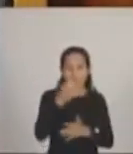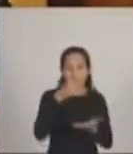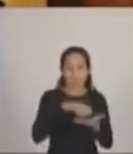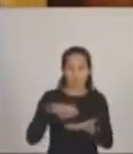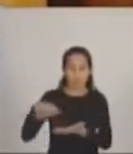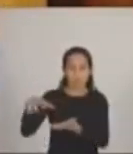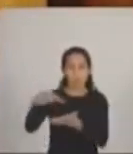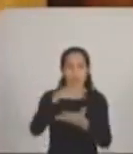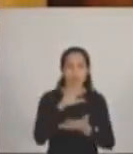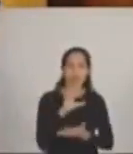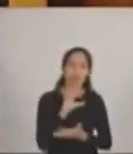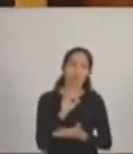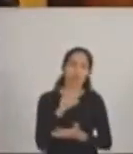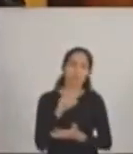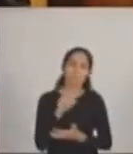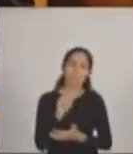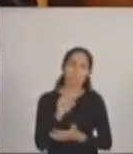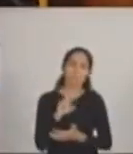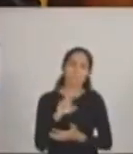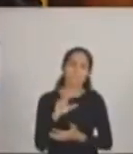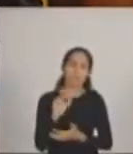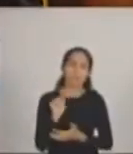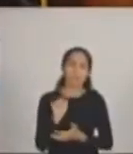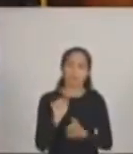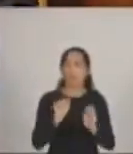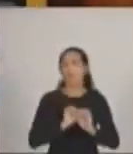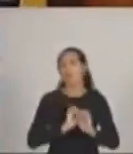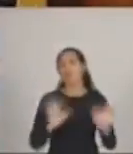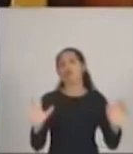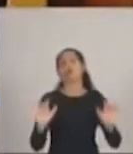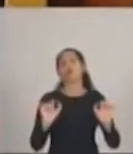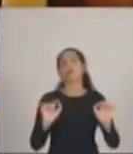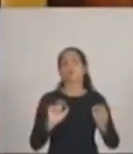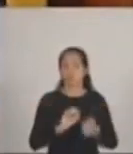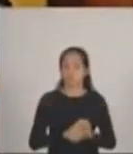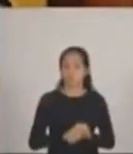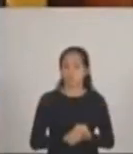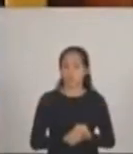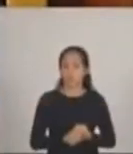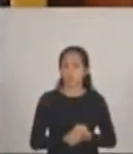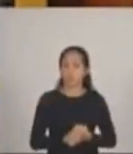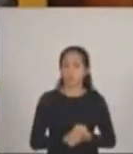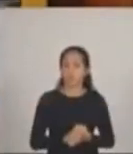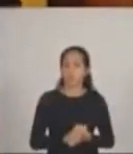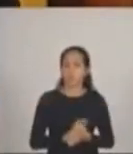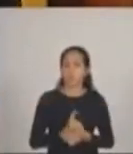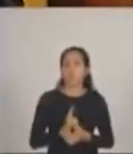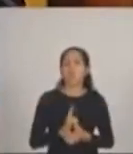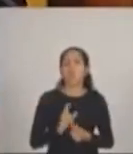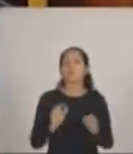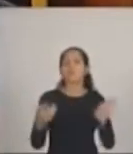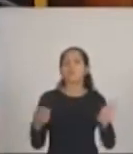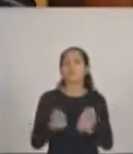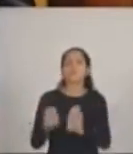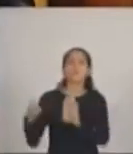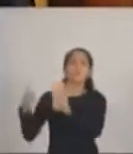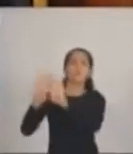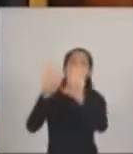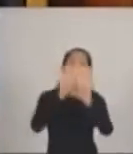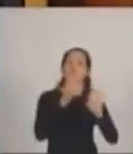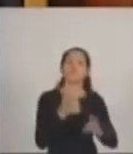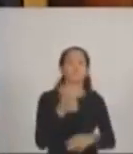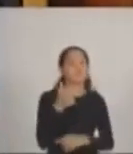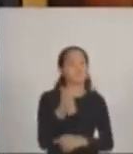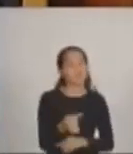é muito claro, é muito objetivo, que o que está acontecendo é o fechamento de 27